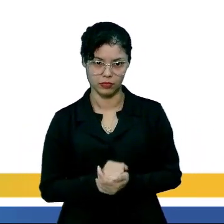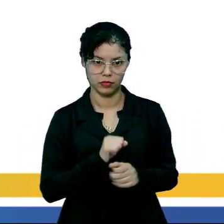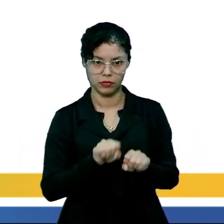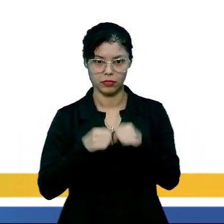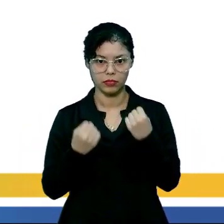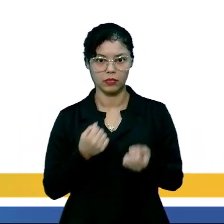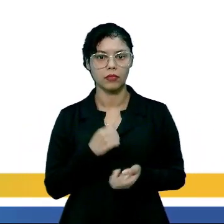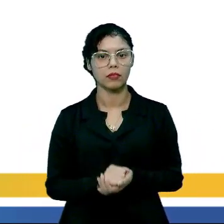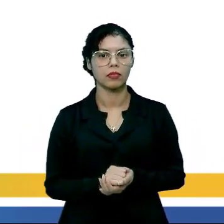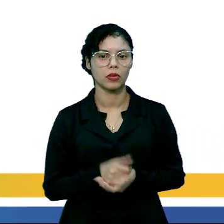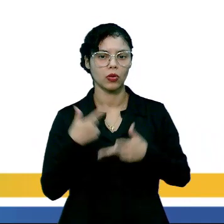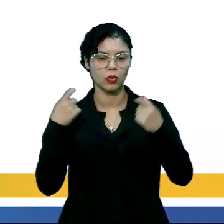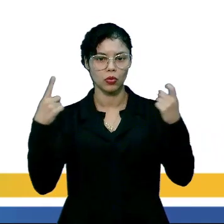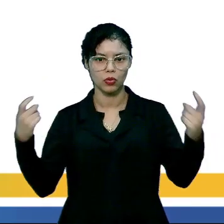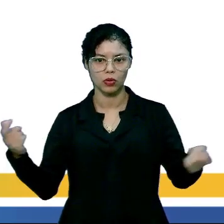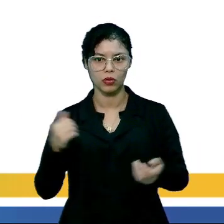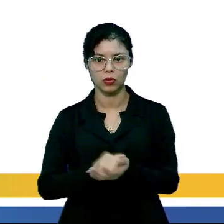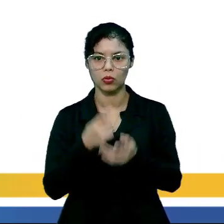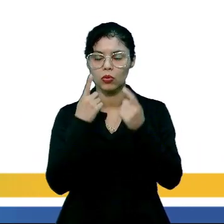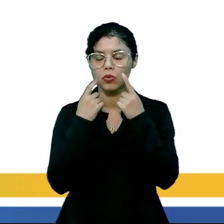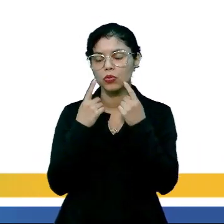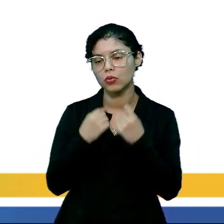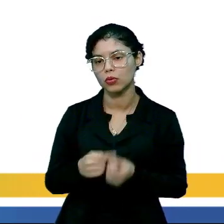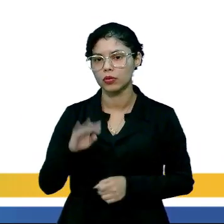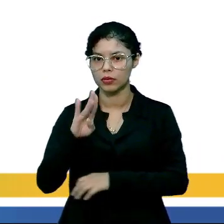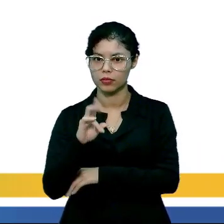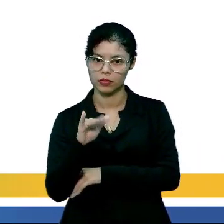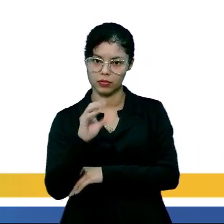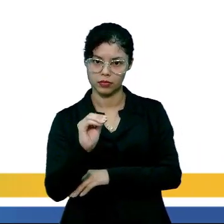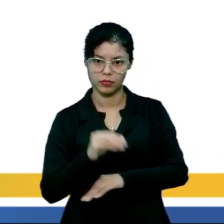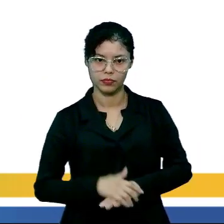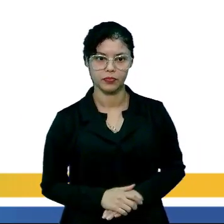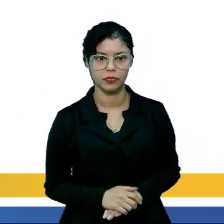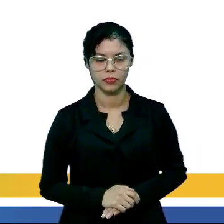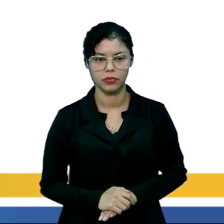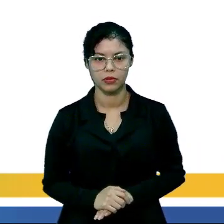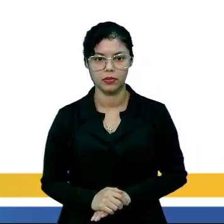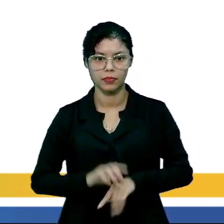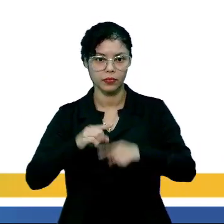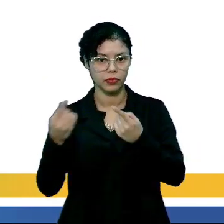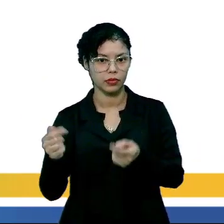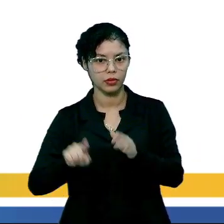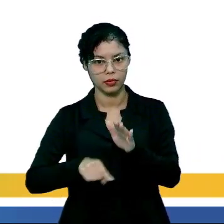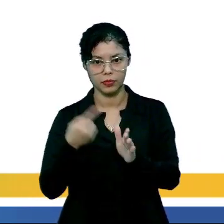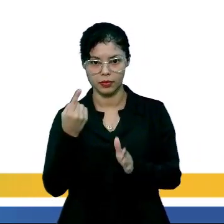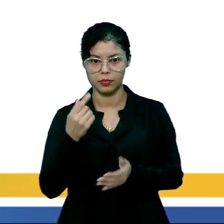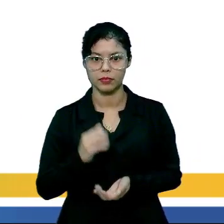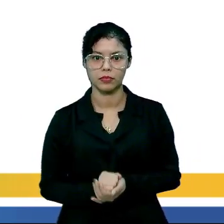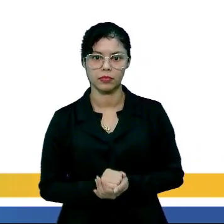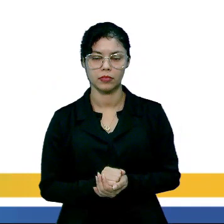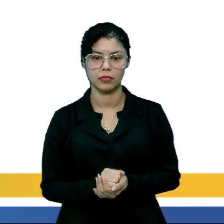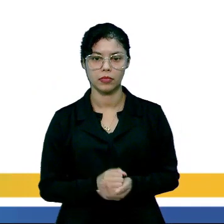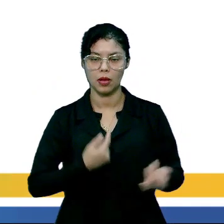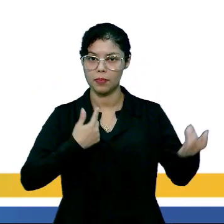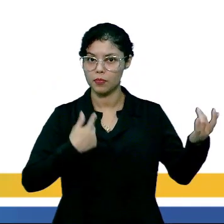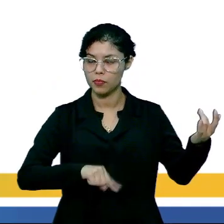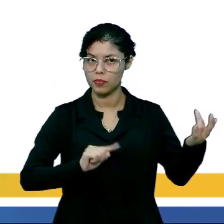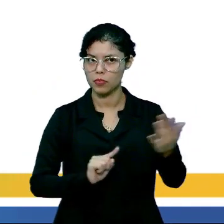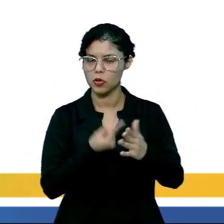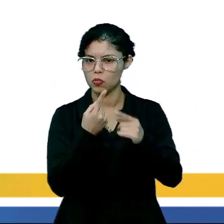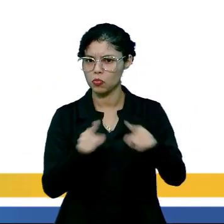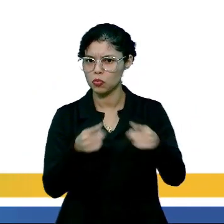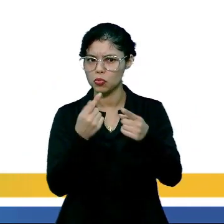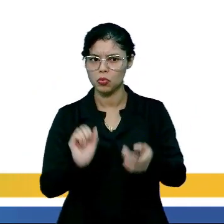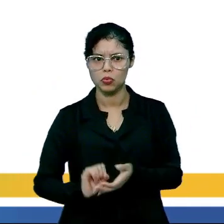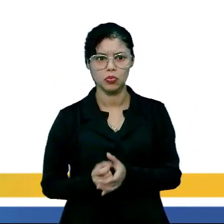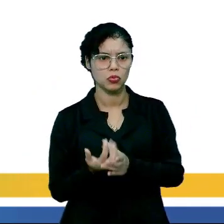Firmo, romperam vibrantemente com um chorado baiano. Nada mais que os primeiros acordes da